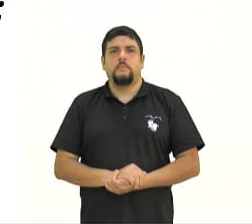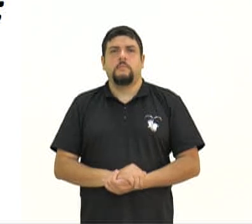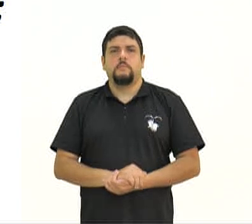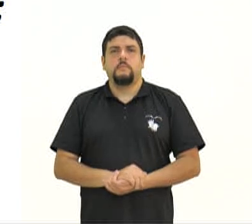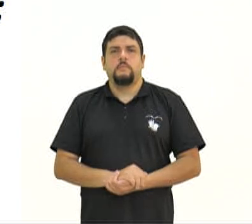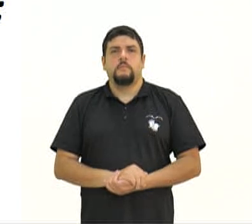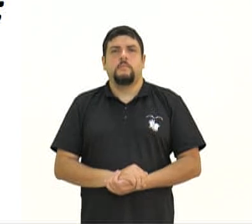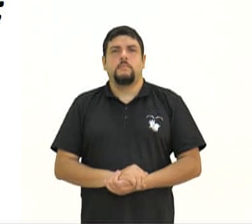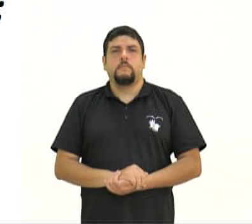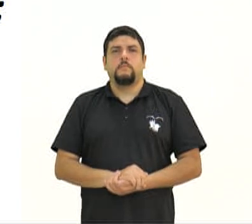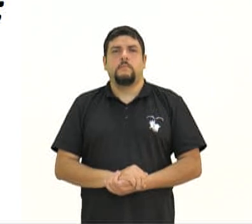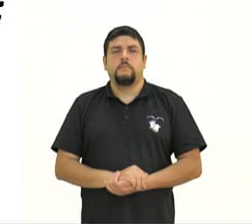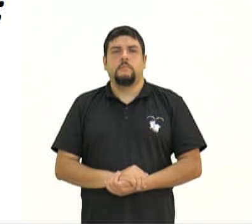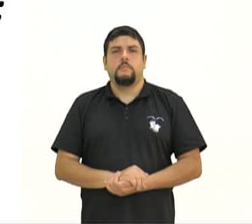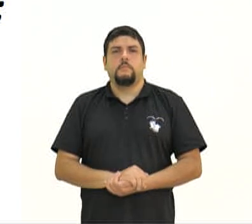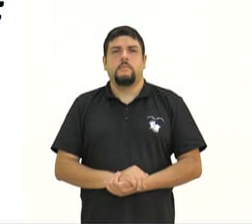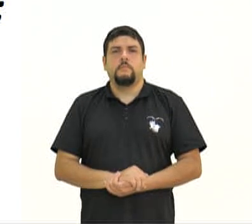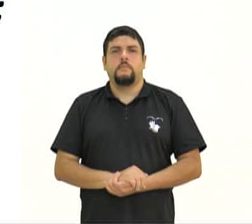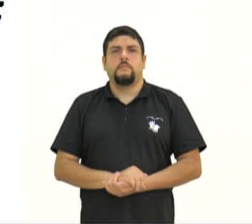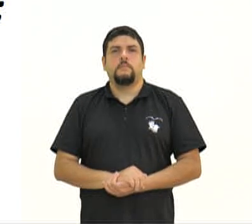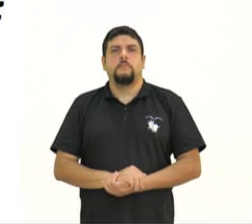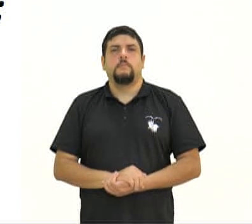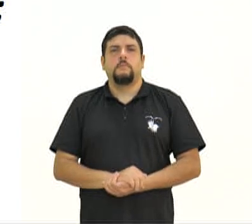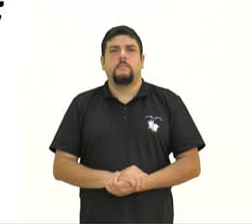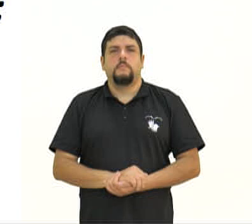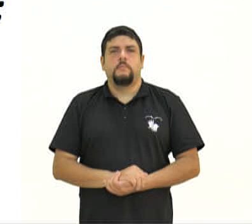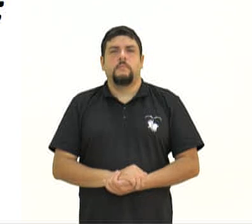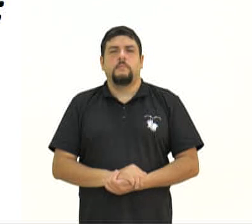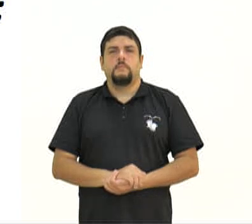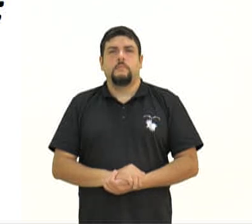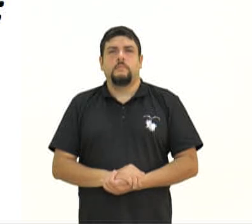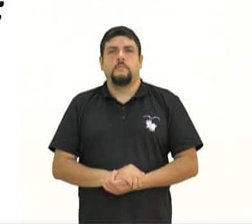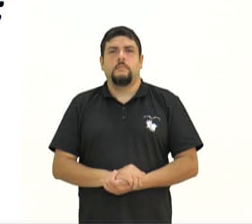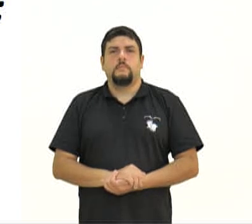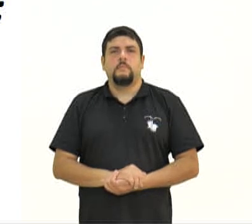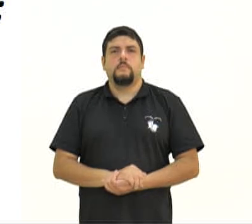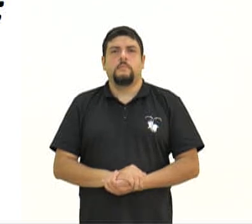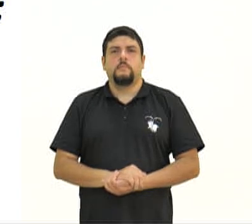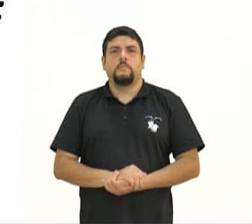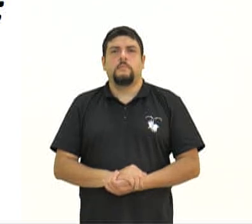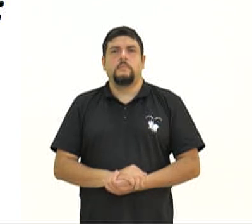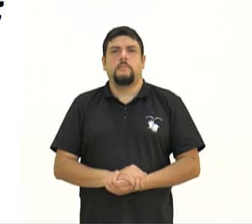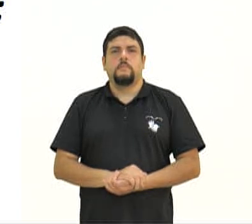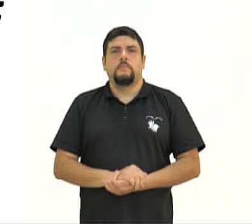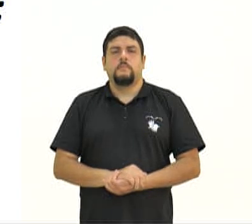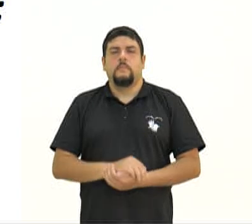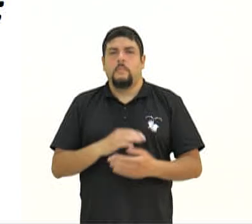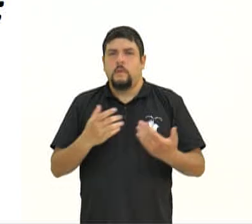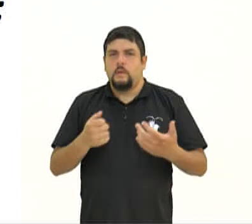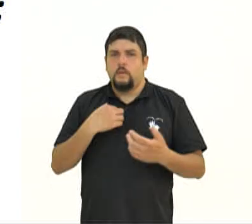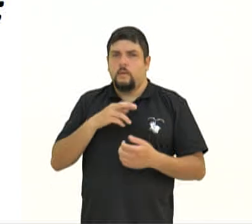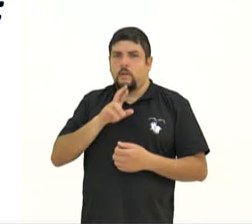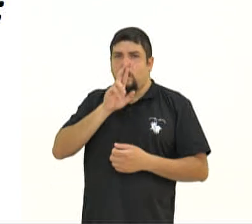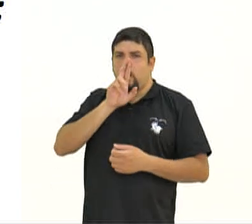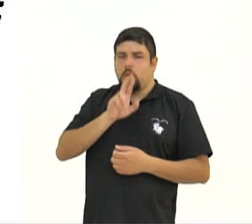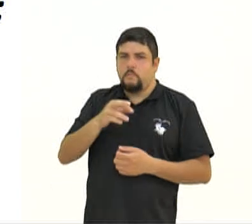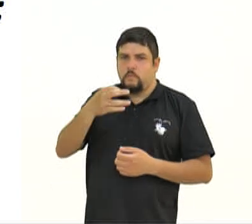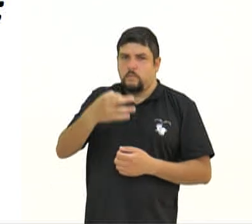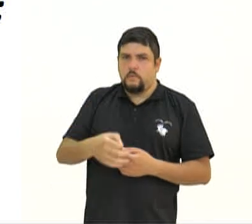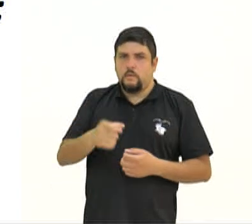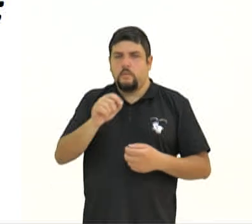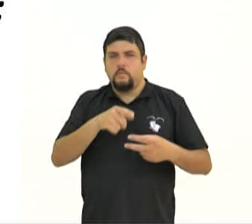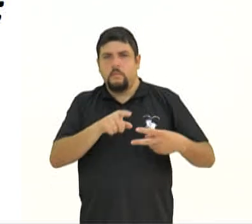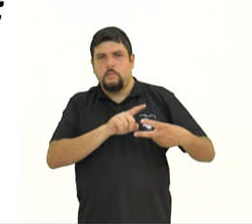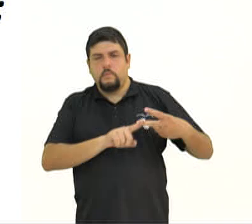los ombros? Los ombros? Acredito que não, né? Então, a gente tem a resposta correta aqui em los ojos,